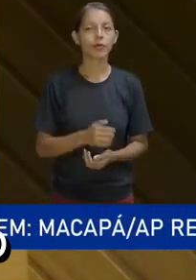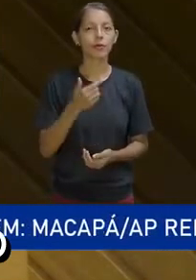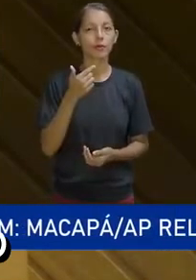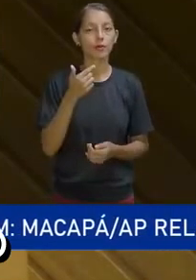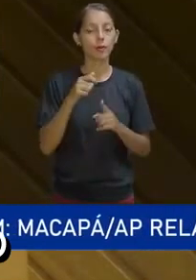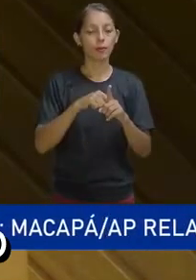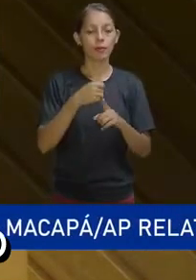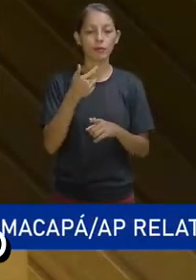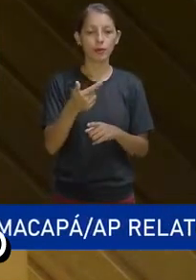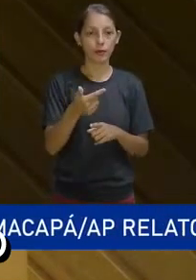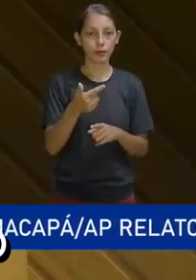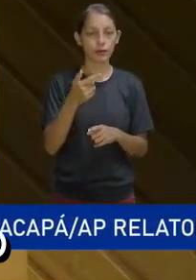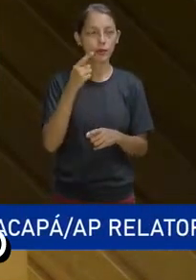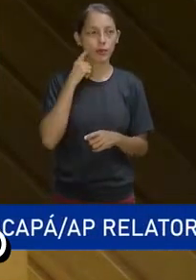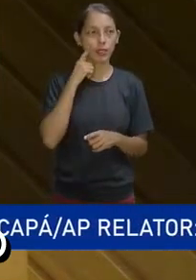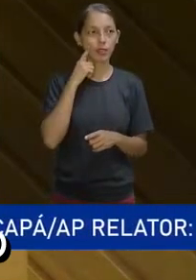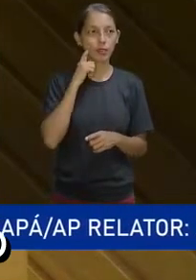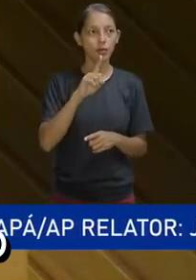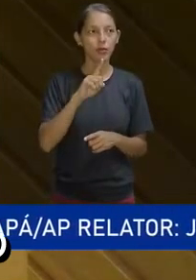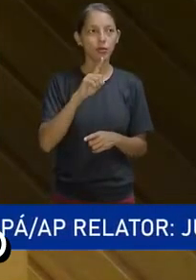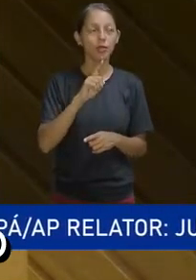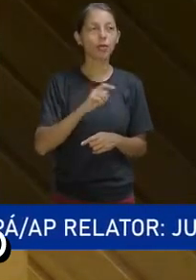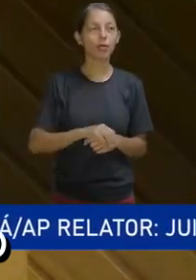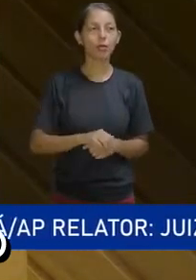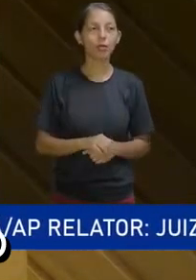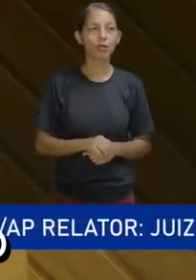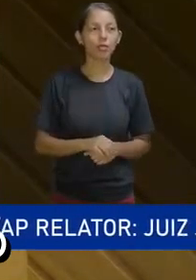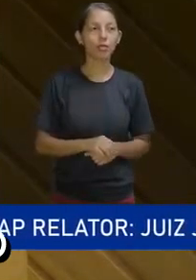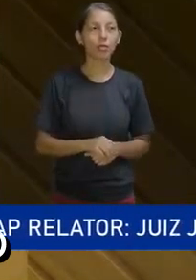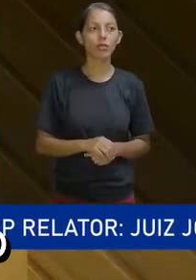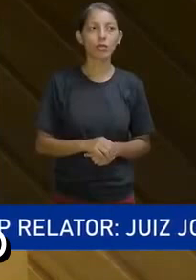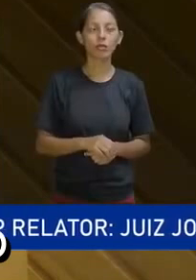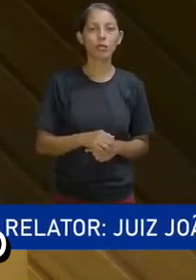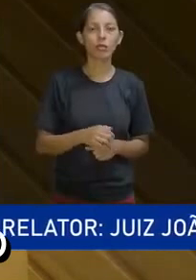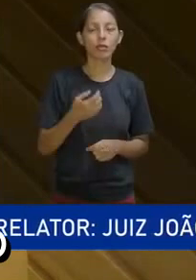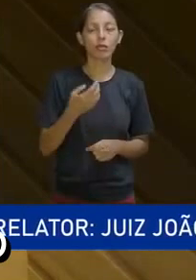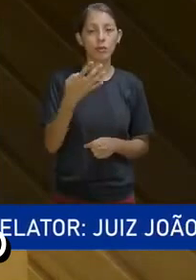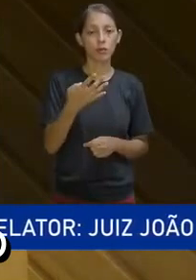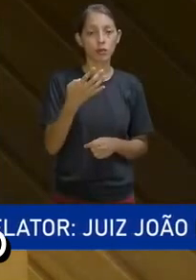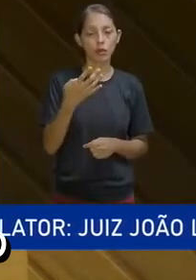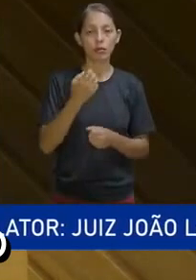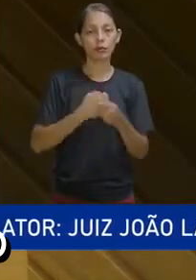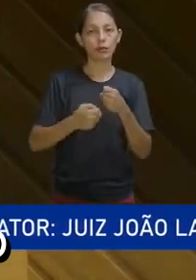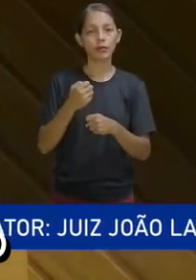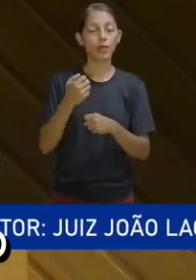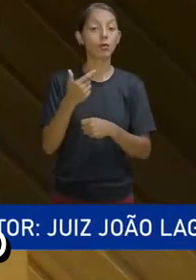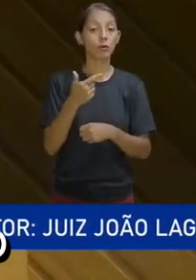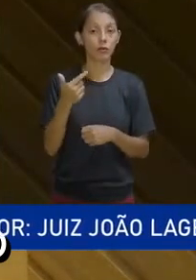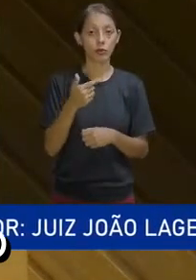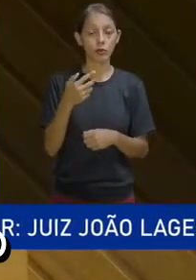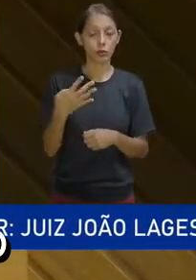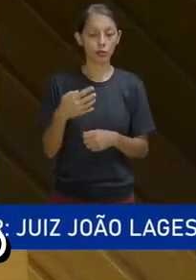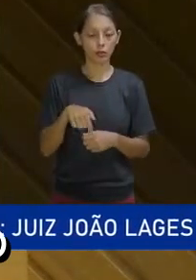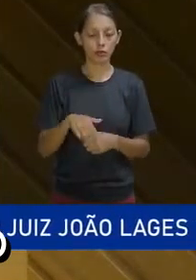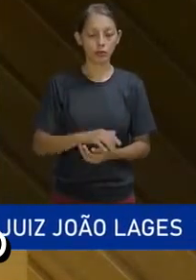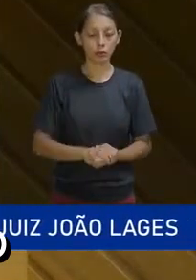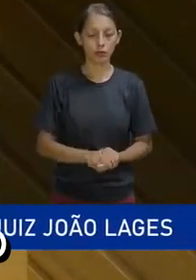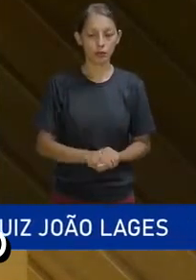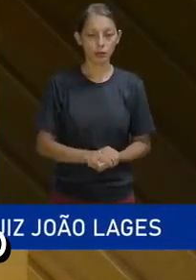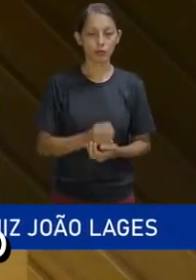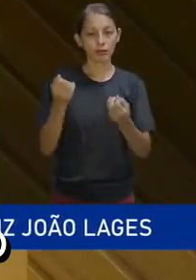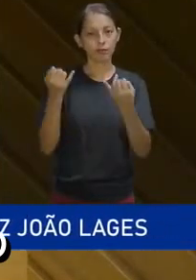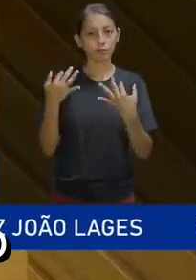2/4/2024. Quero ressaltar que o vereador senhor Alan Patrick Pantoja de